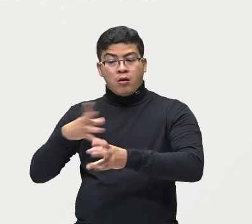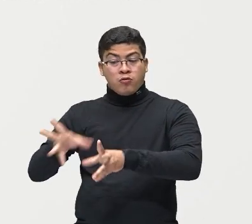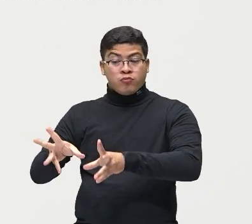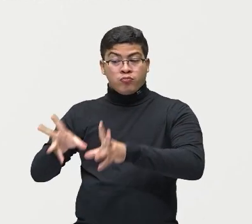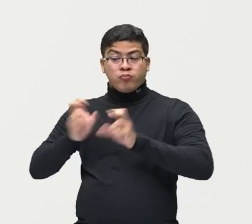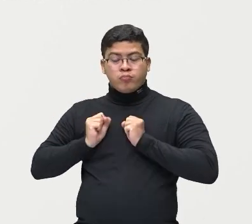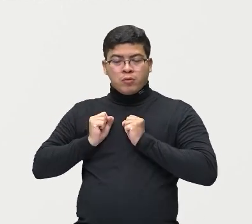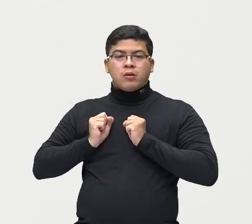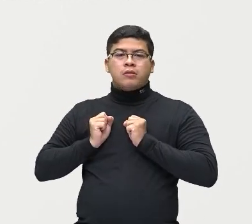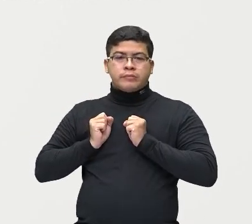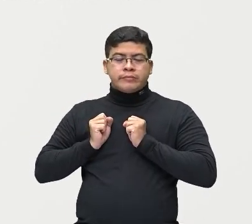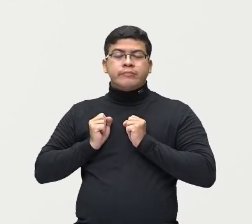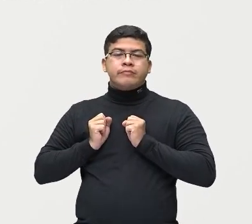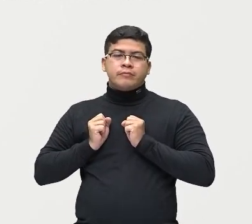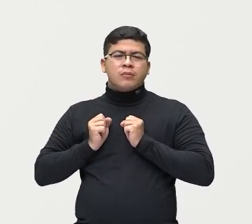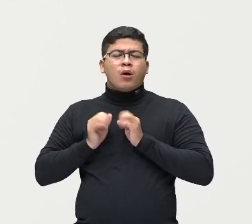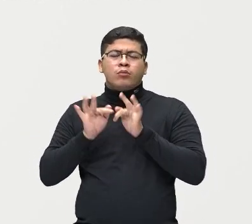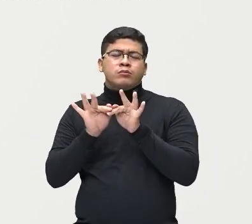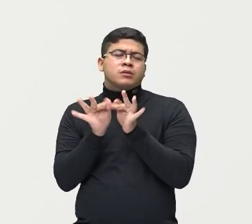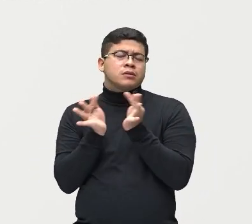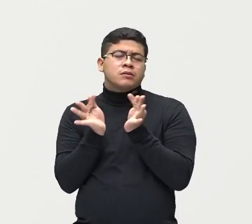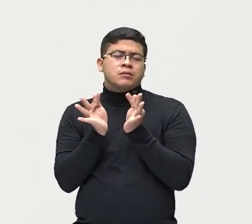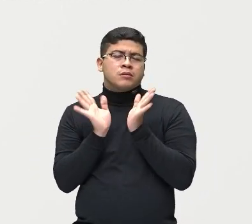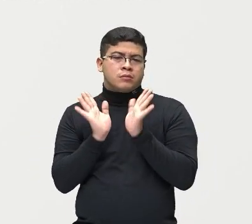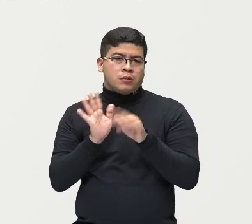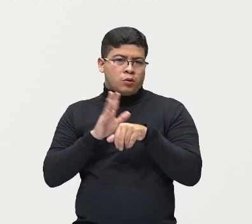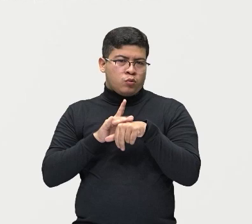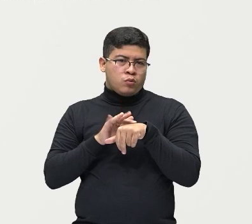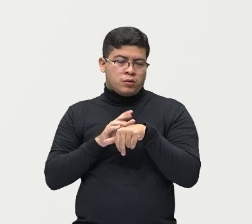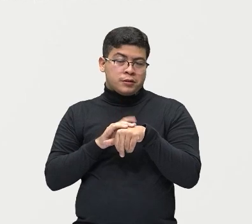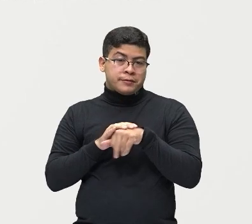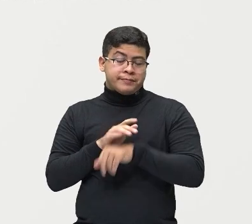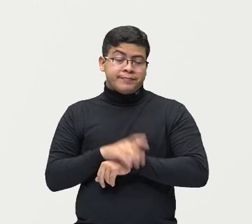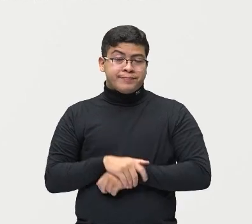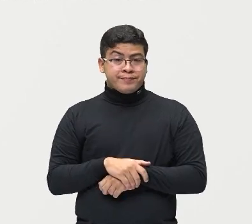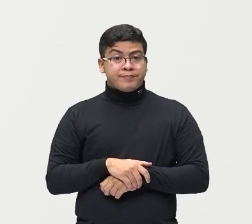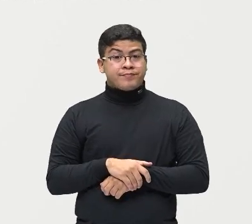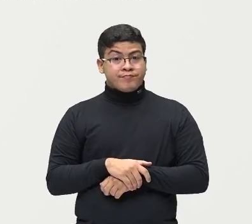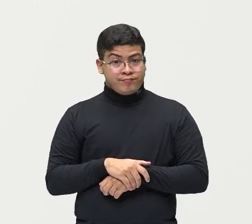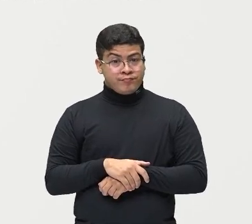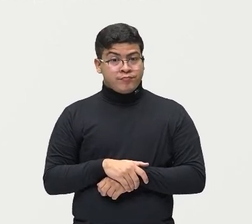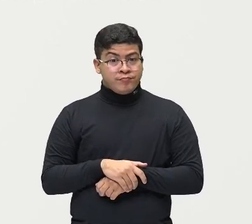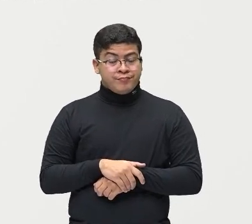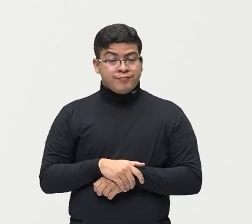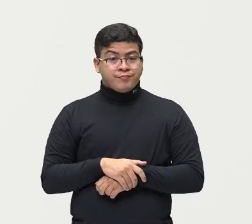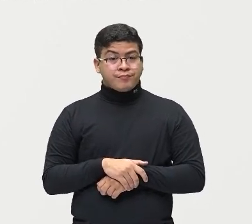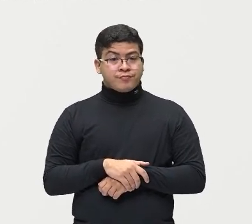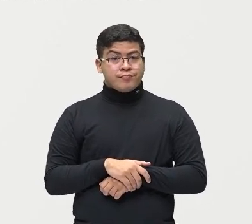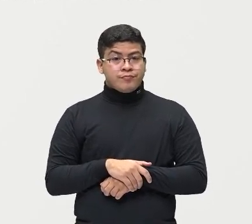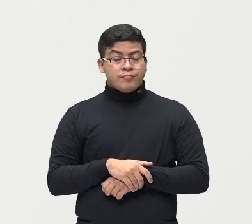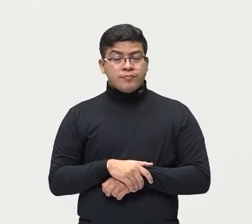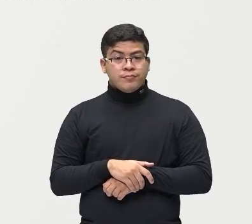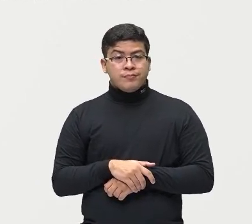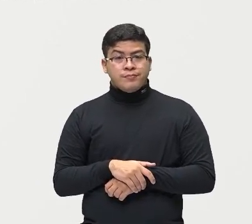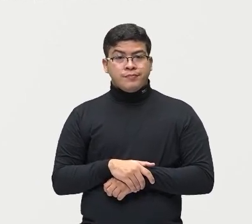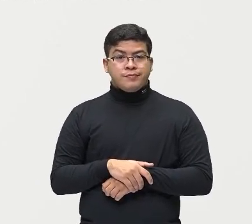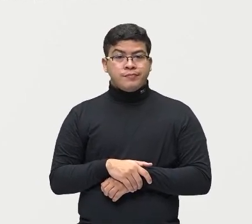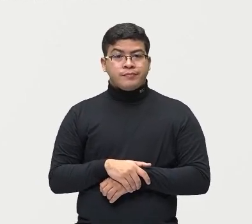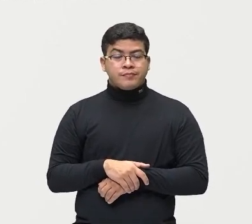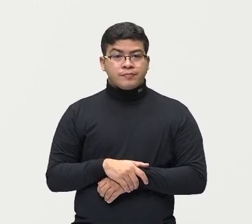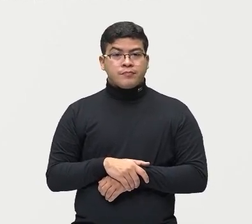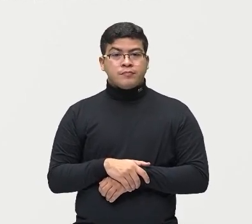só que de uma maneira mais suave, tá? Então o que ele fez com James Phipps? Vamos